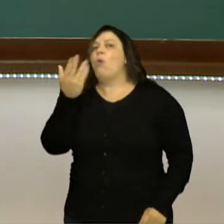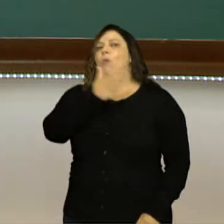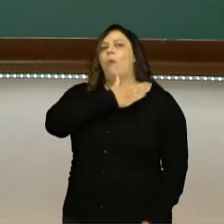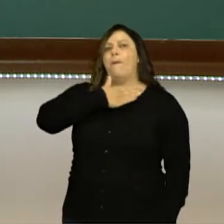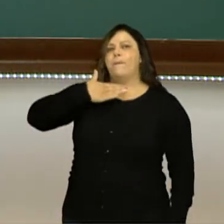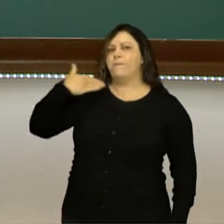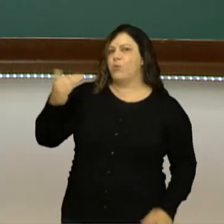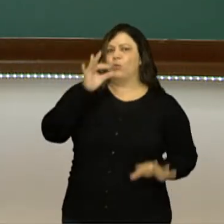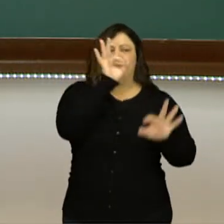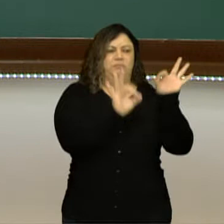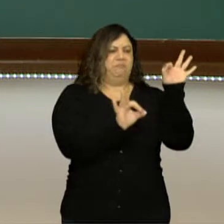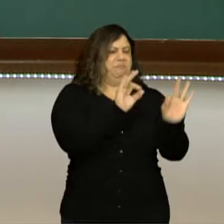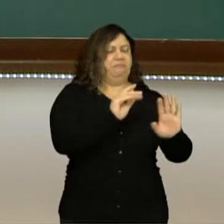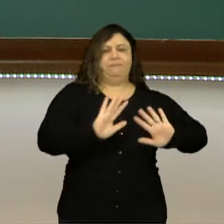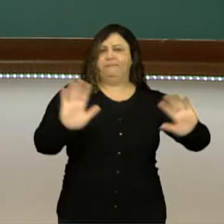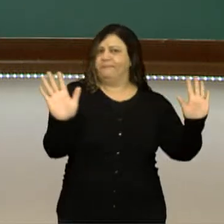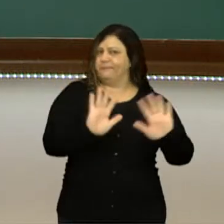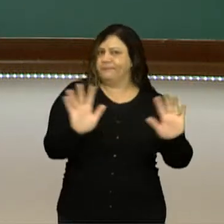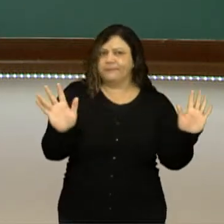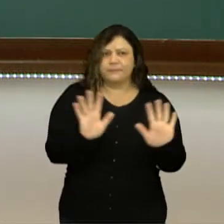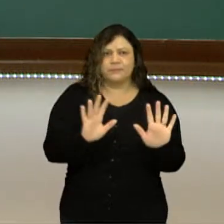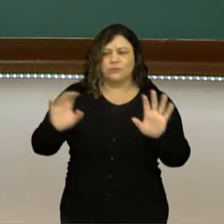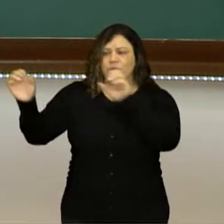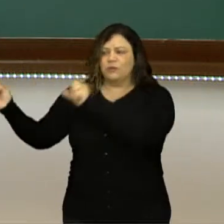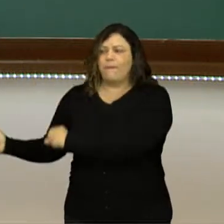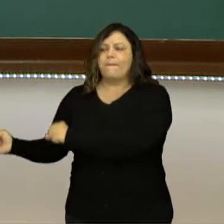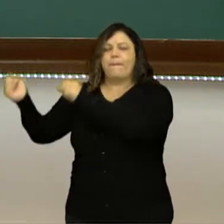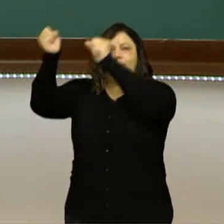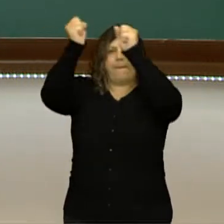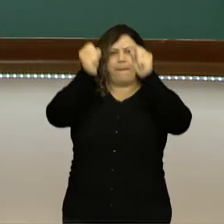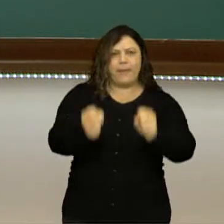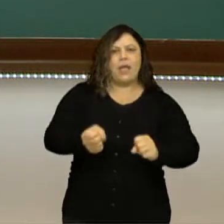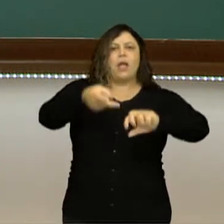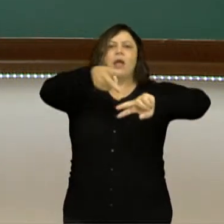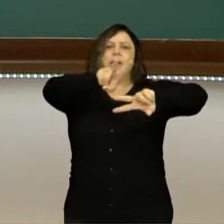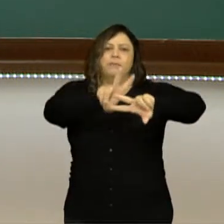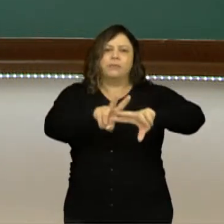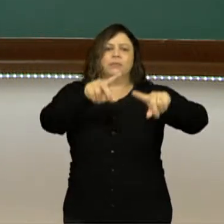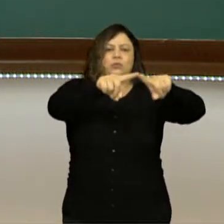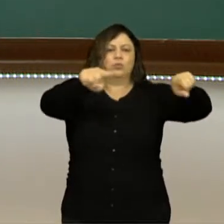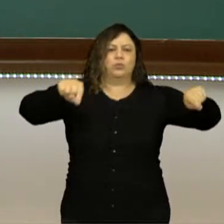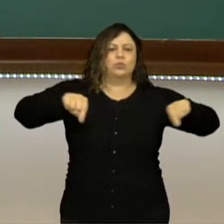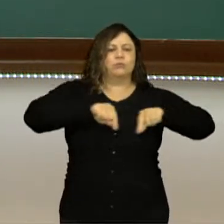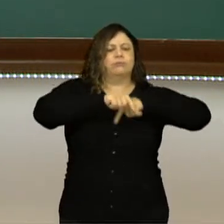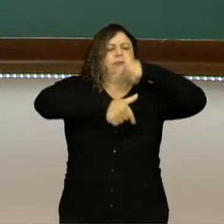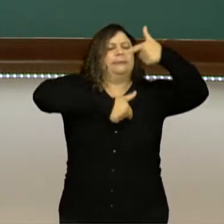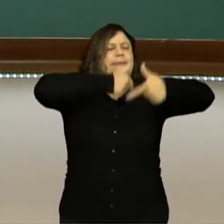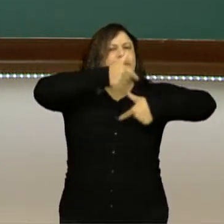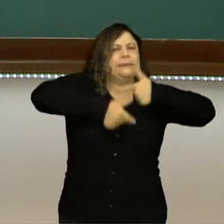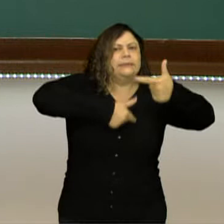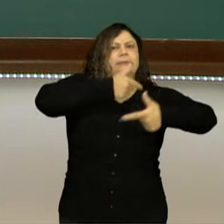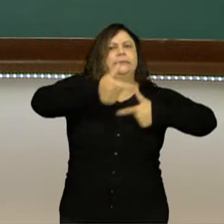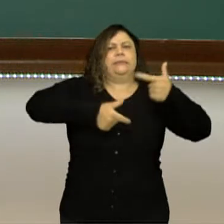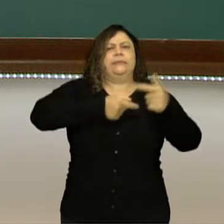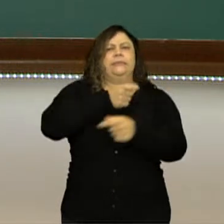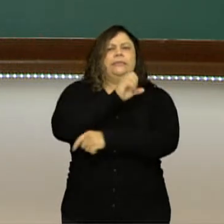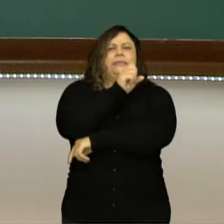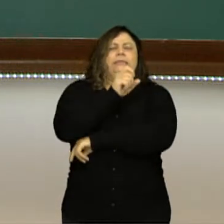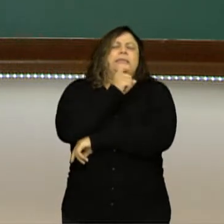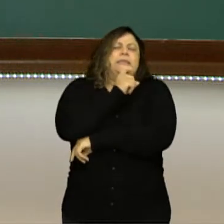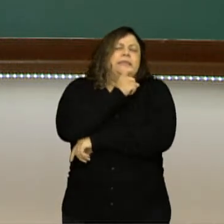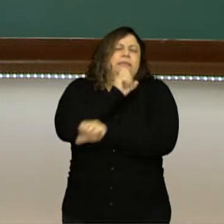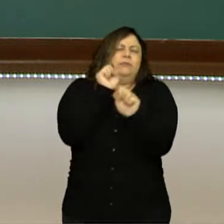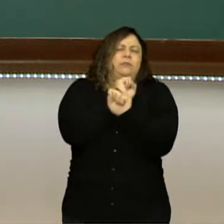sem julgamento, ou enviados para esses campos de concentração, muitos deles inclusive na Sibéria, uma área super fria da